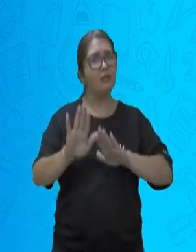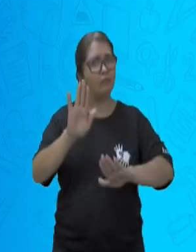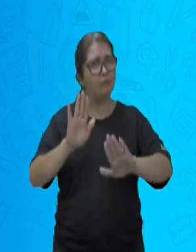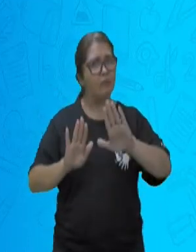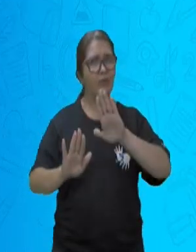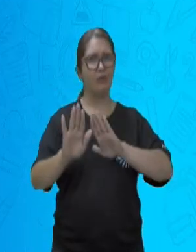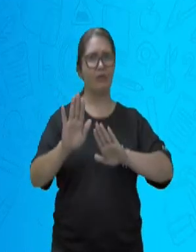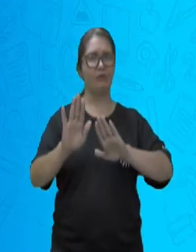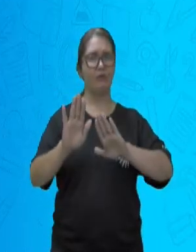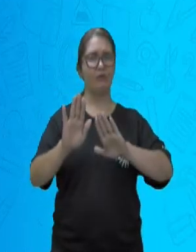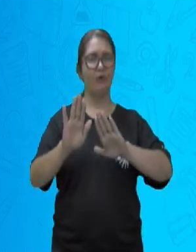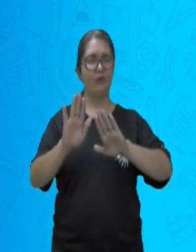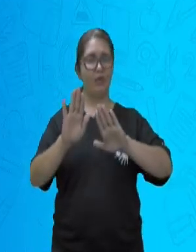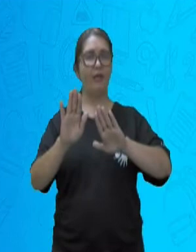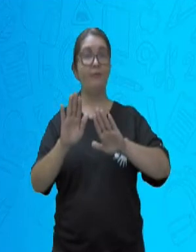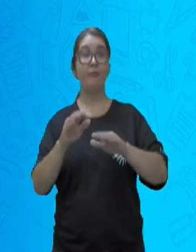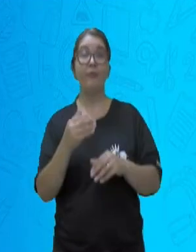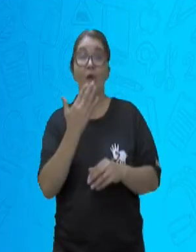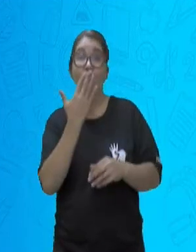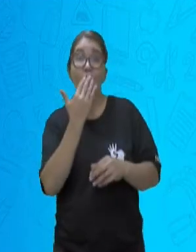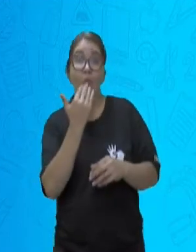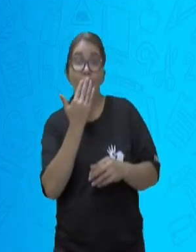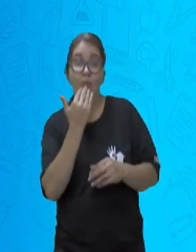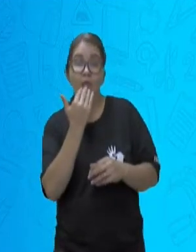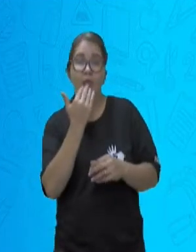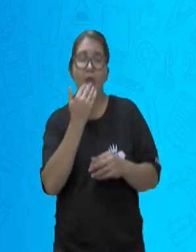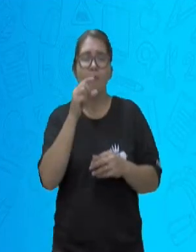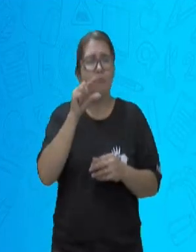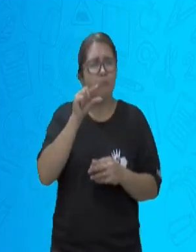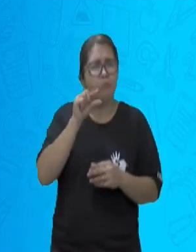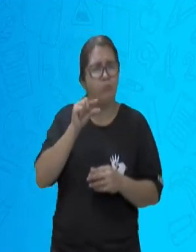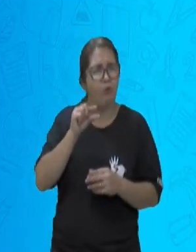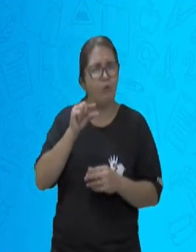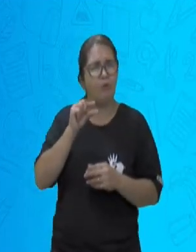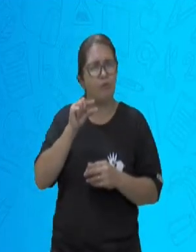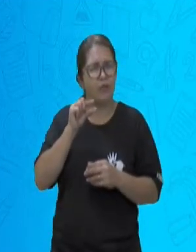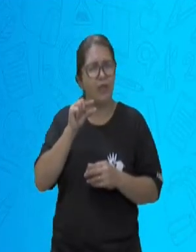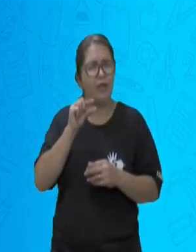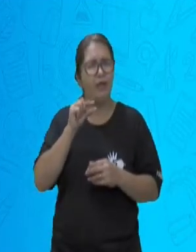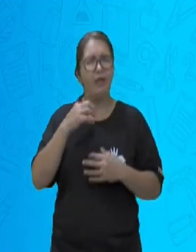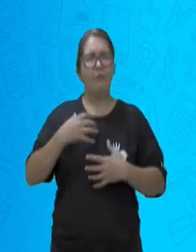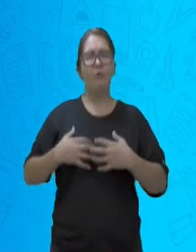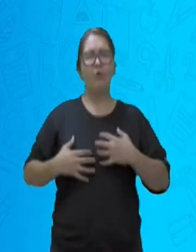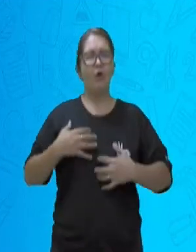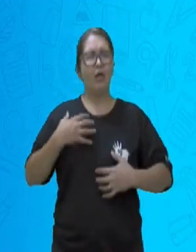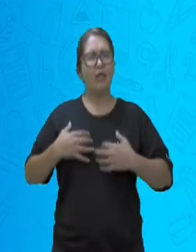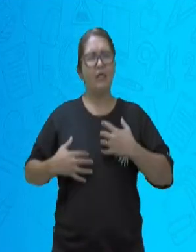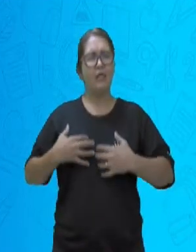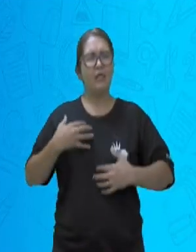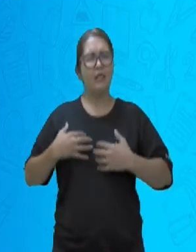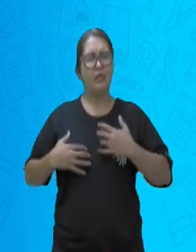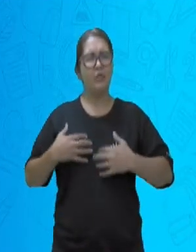nutricionistas indicam e a gente deve seguir, né? Não é comer tudo